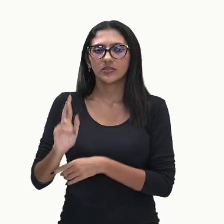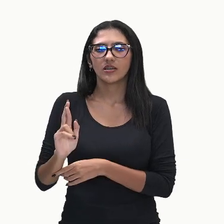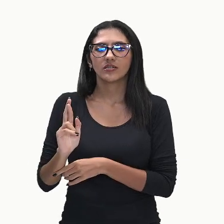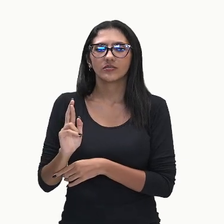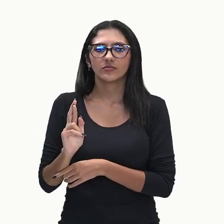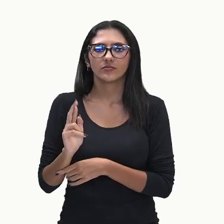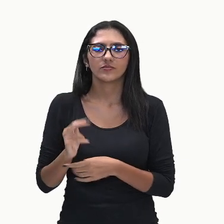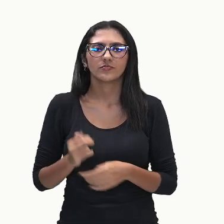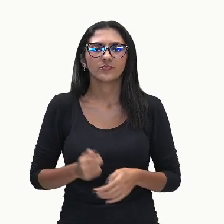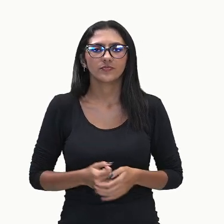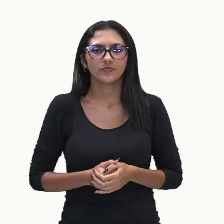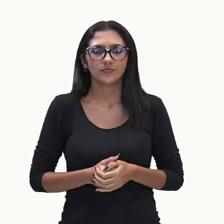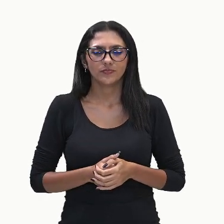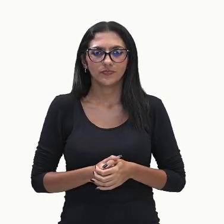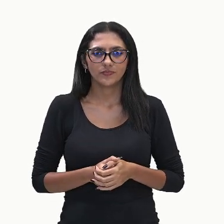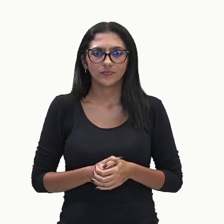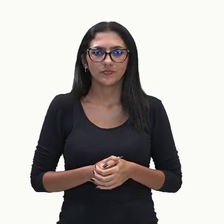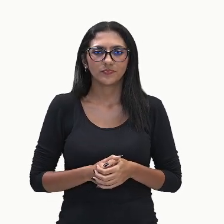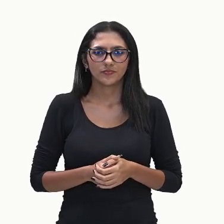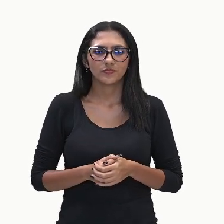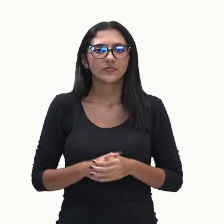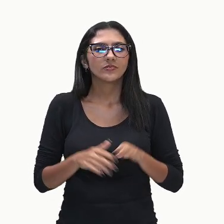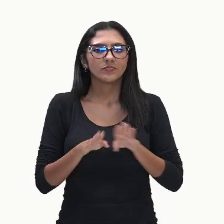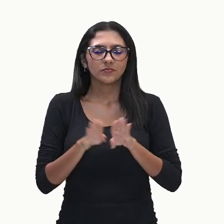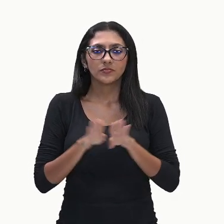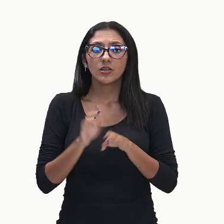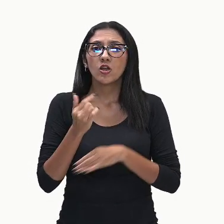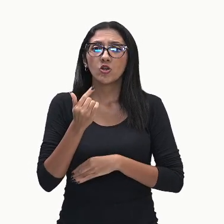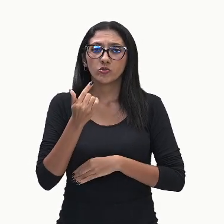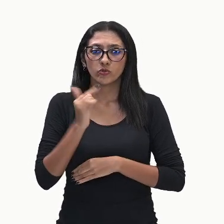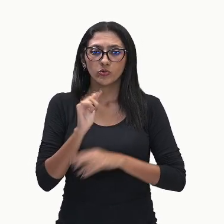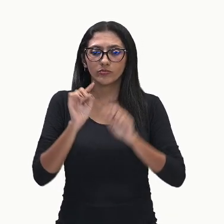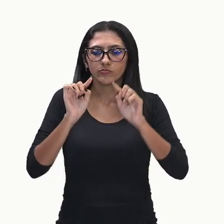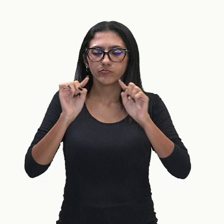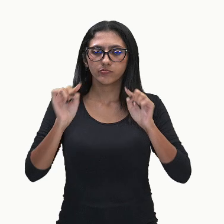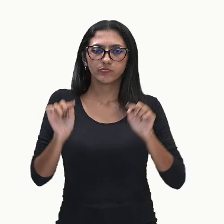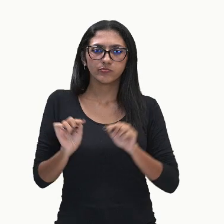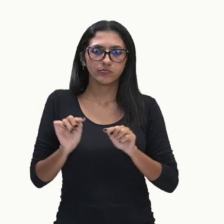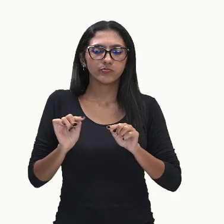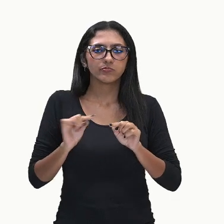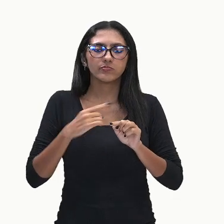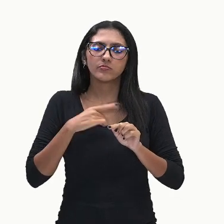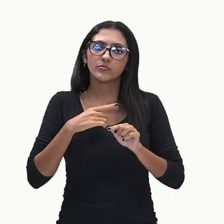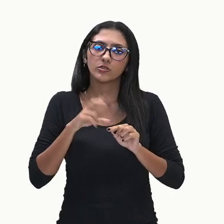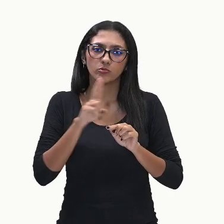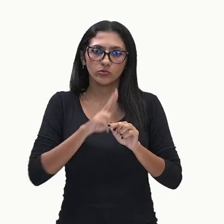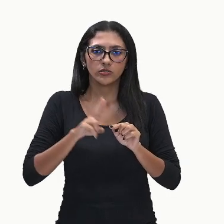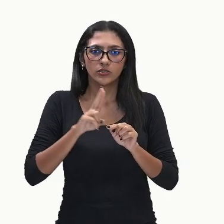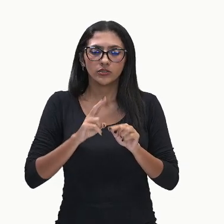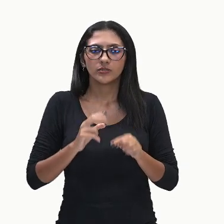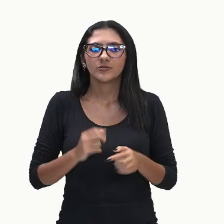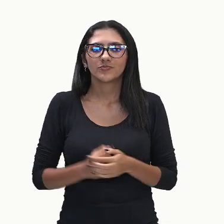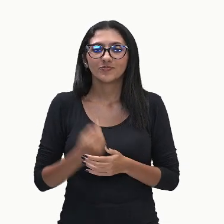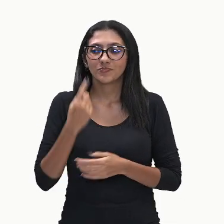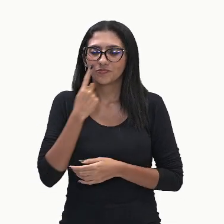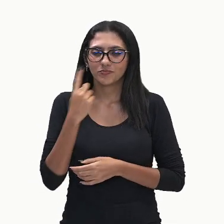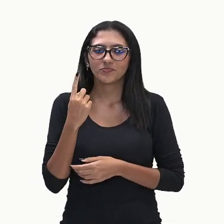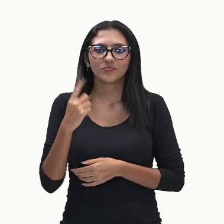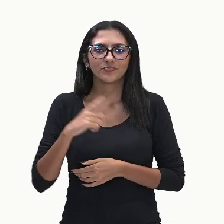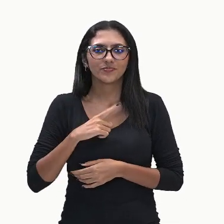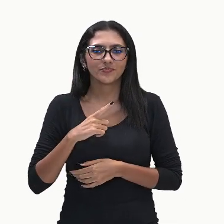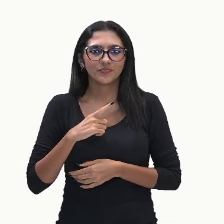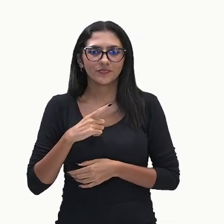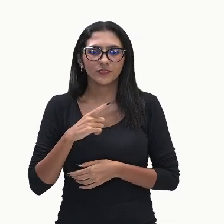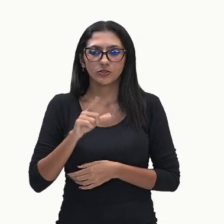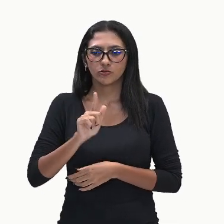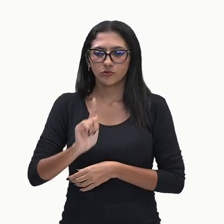fórmula. E os elementos que não se repetem, eles ficarão dentro dos parênteses, que é justamente o G